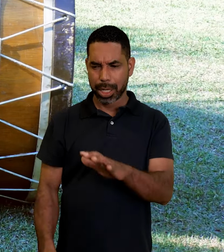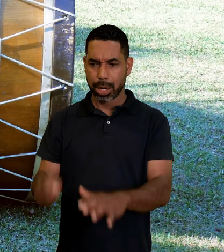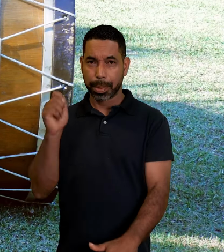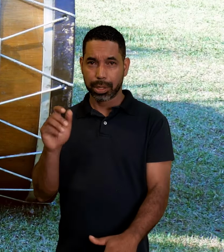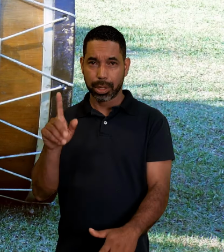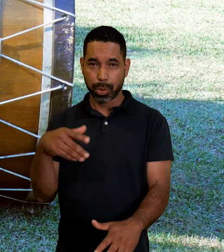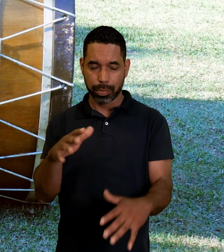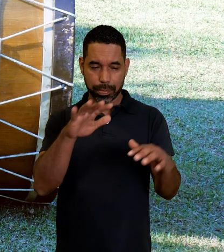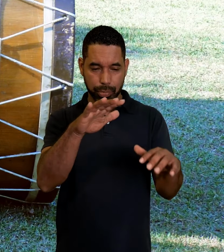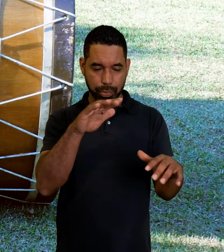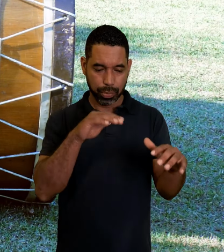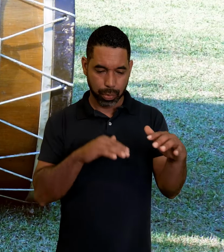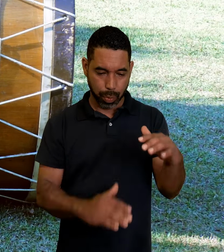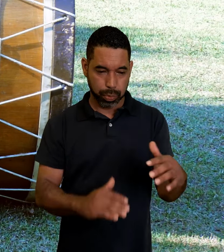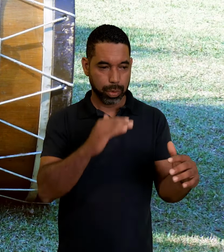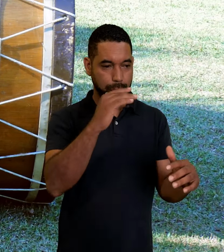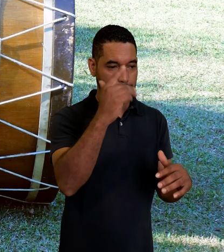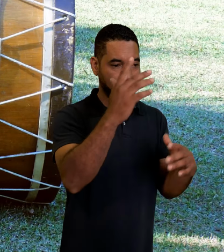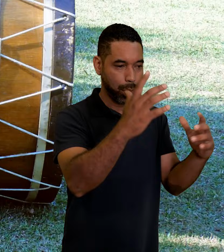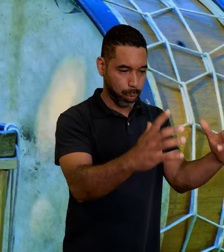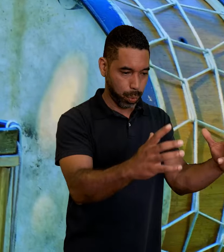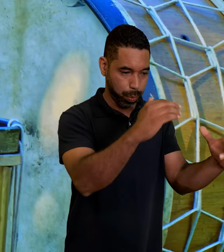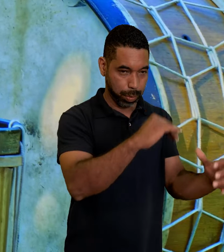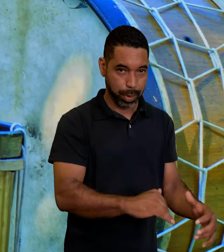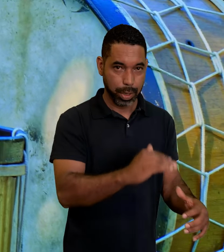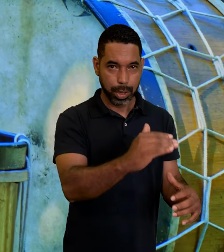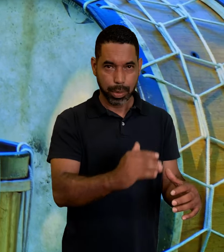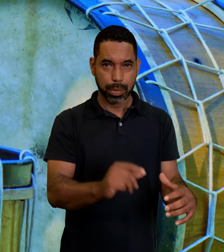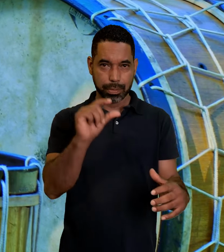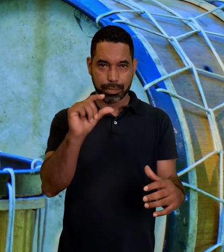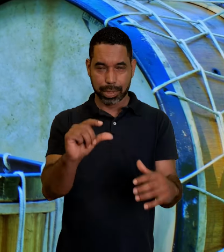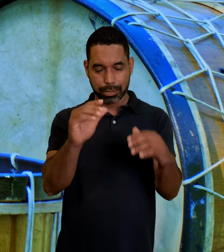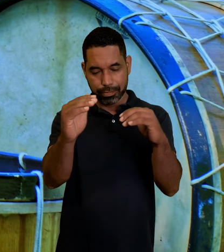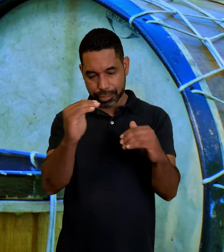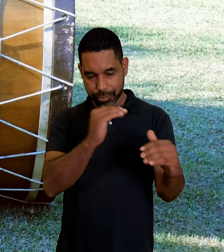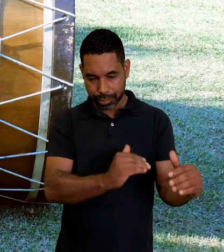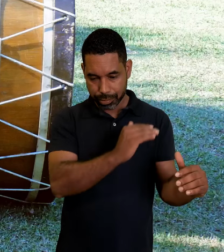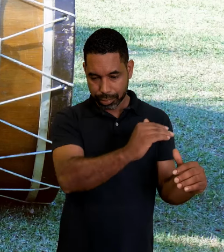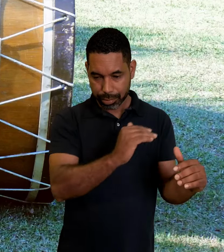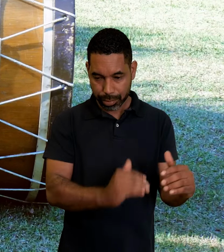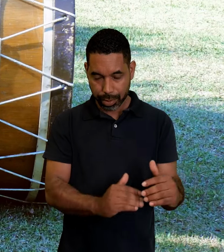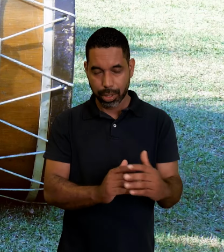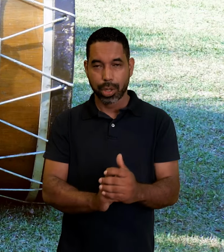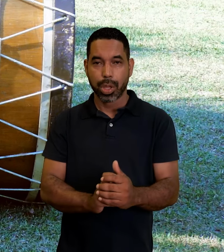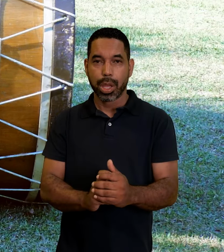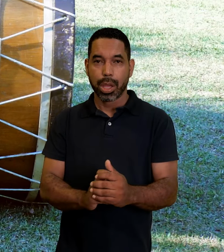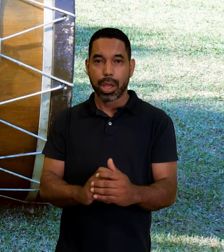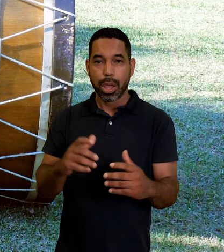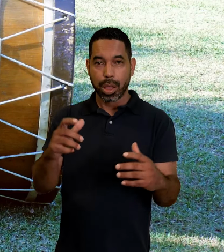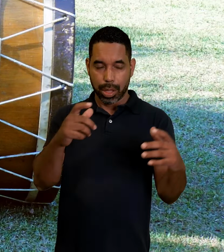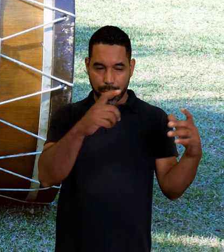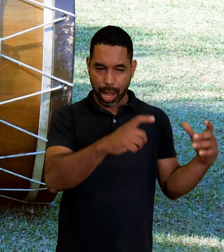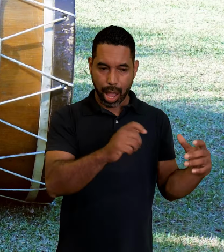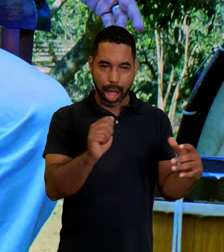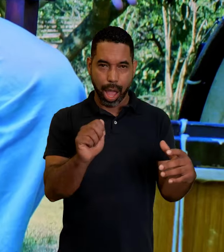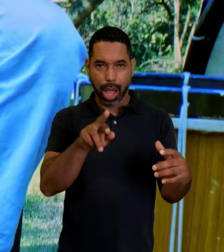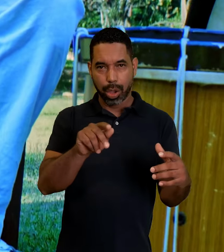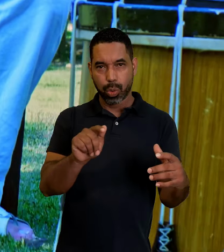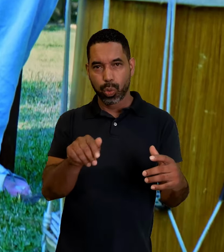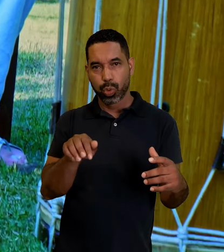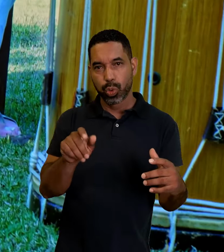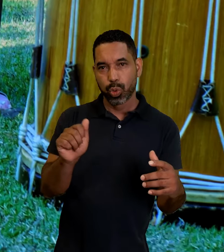e caixinha fazem a base. O surdinho e a caixinha, apesar de terem sons diferentes, né? A caixinha mais aguda, o surdinho